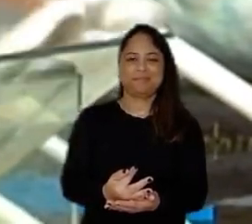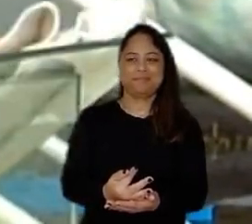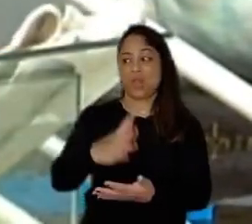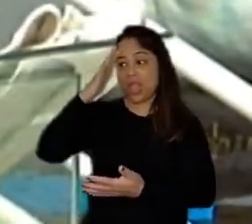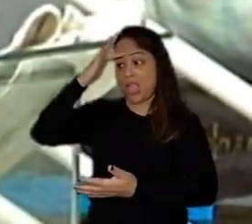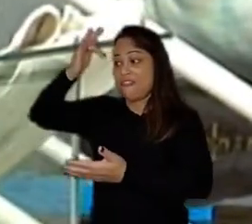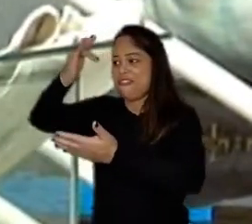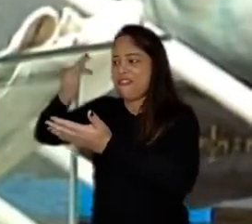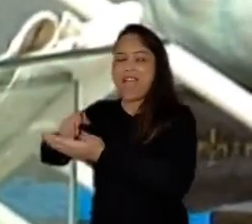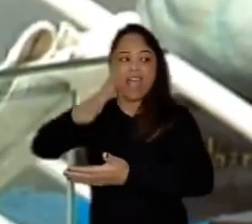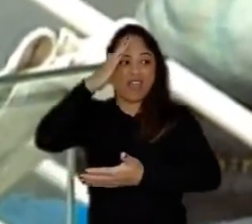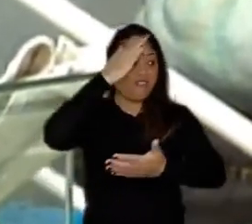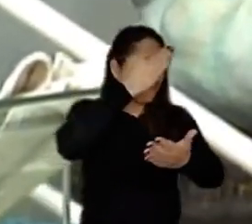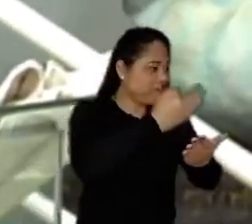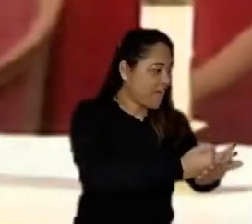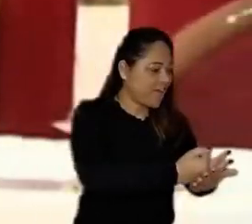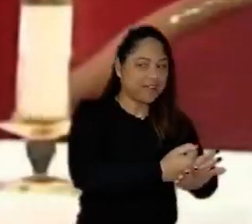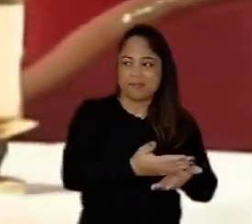uma fé pessoal.